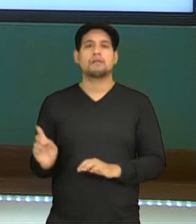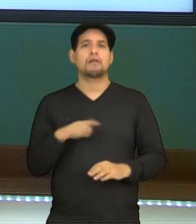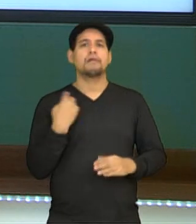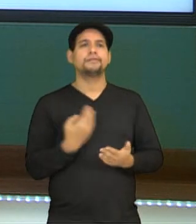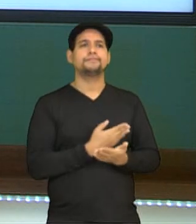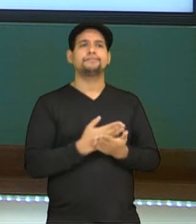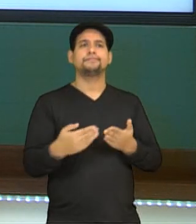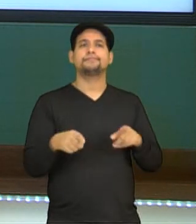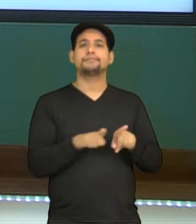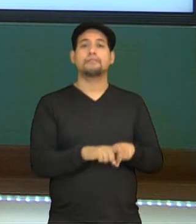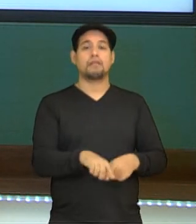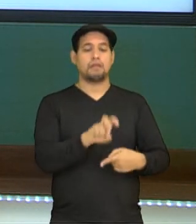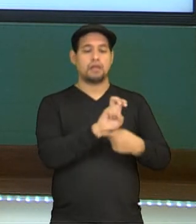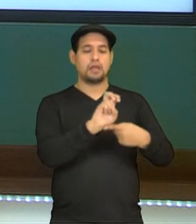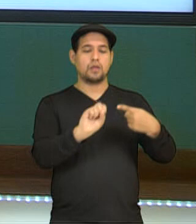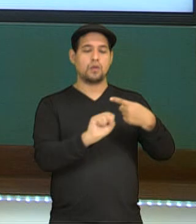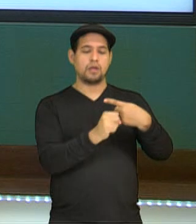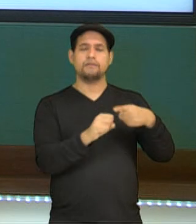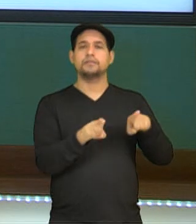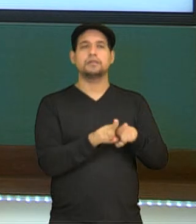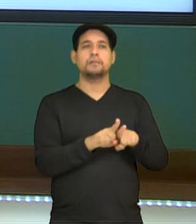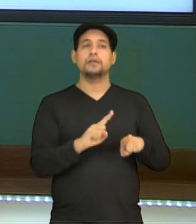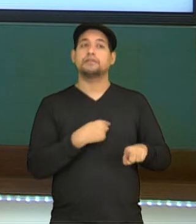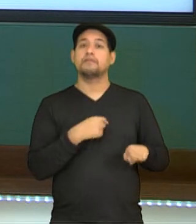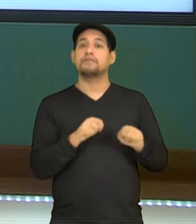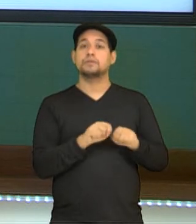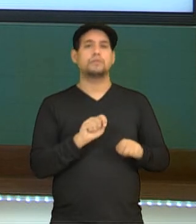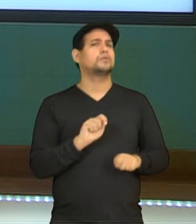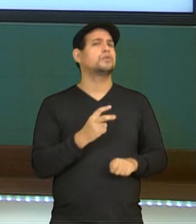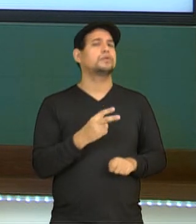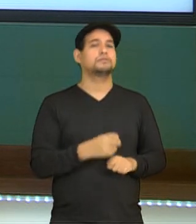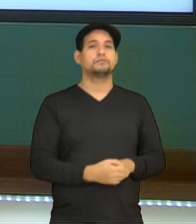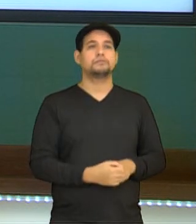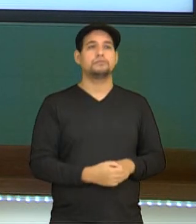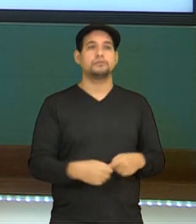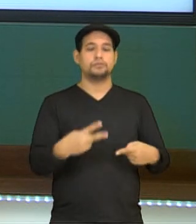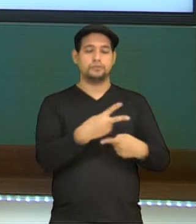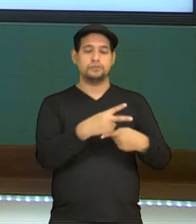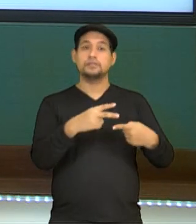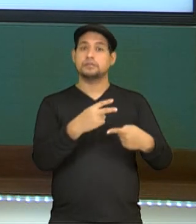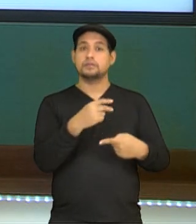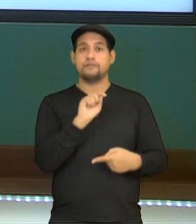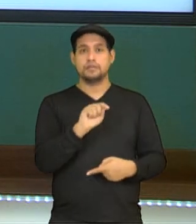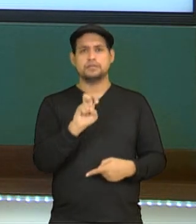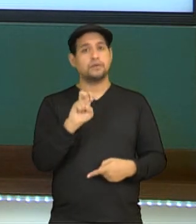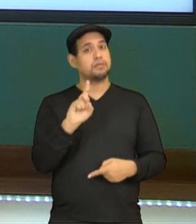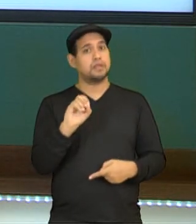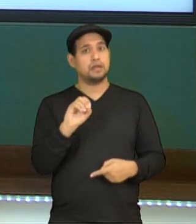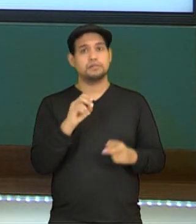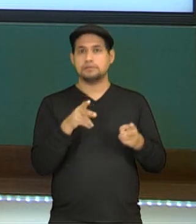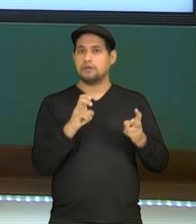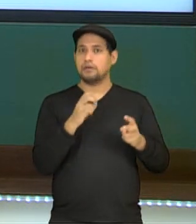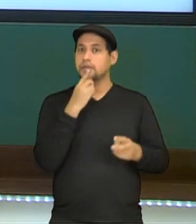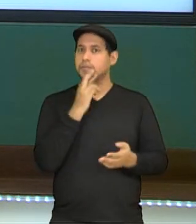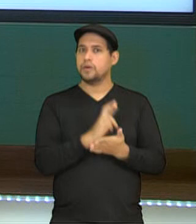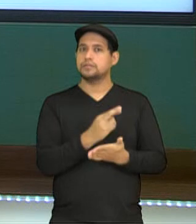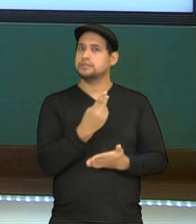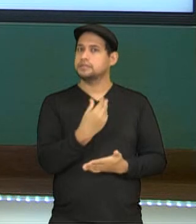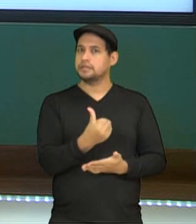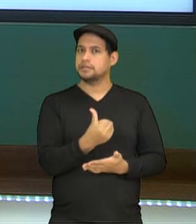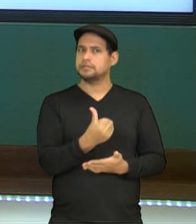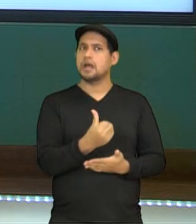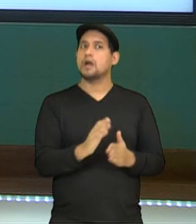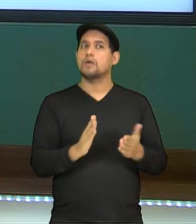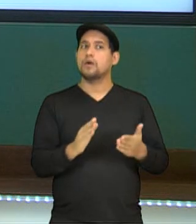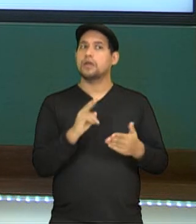lá, 5 oitavos. Então, vamos multiplicar por 2. 2 vezes 5, 10. 2 vezes 8, 16. De novo, agora